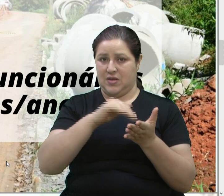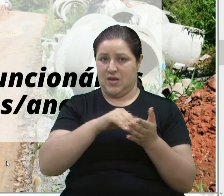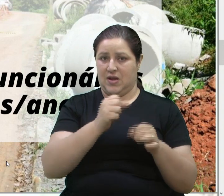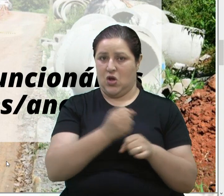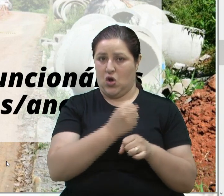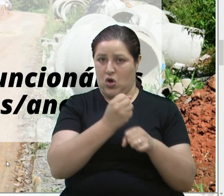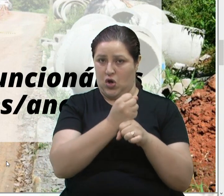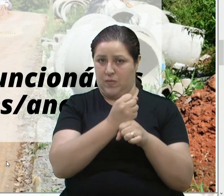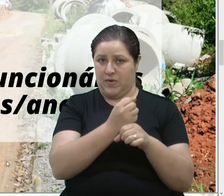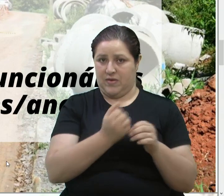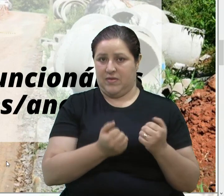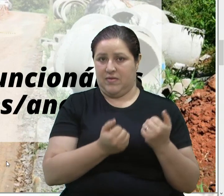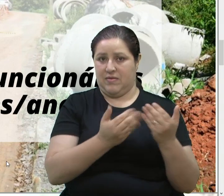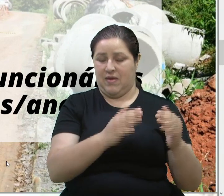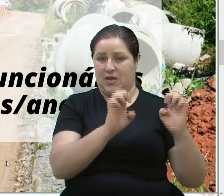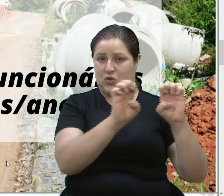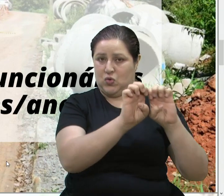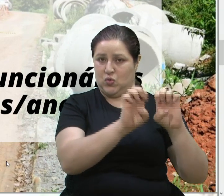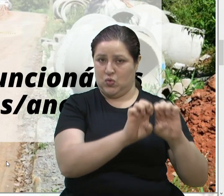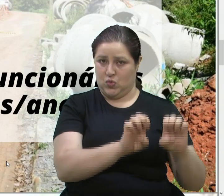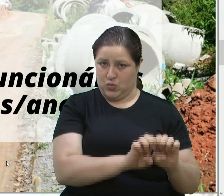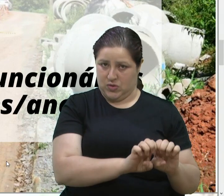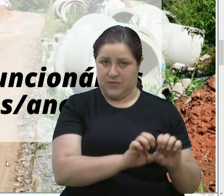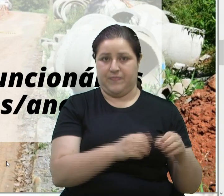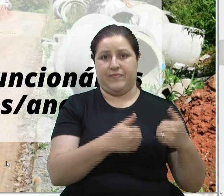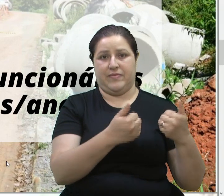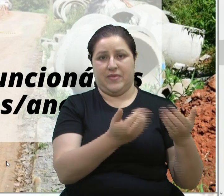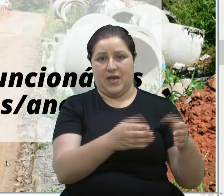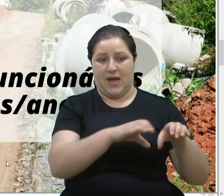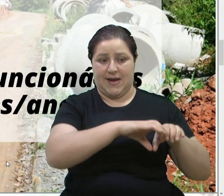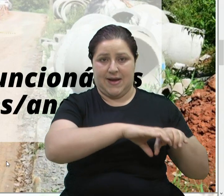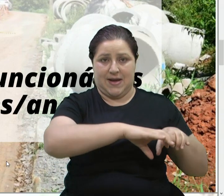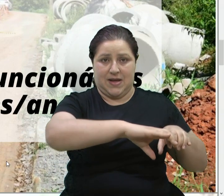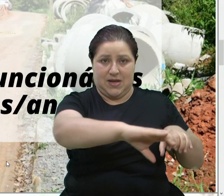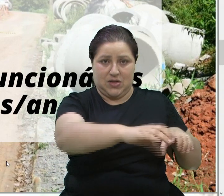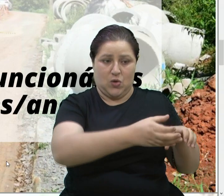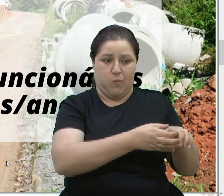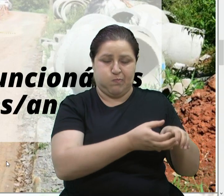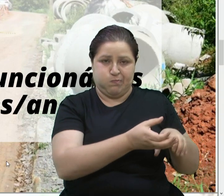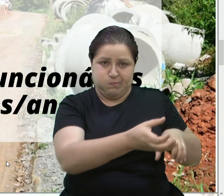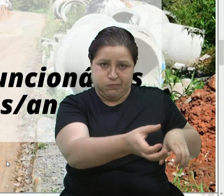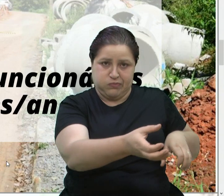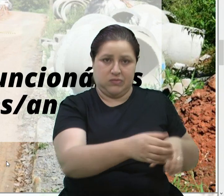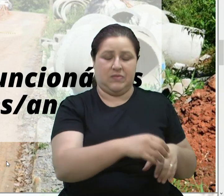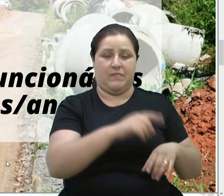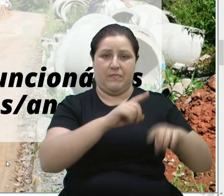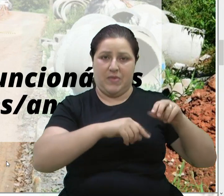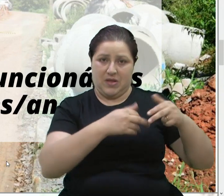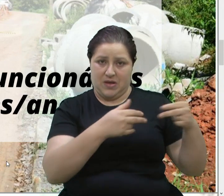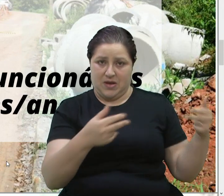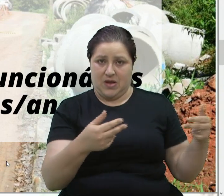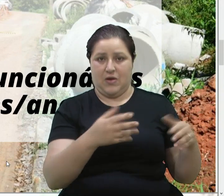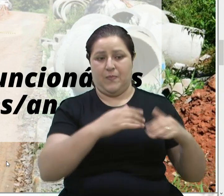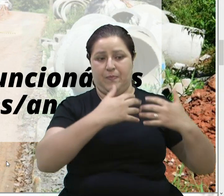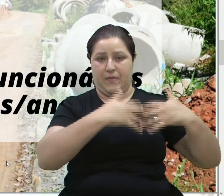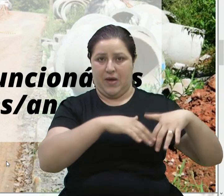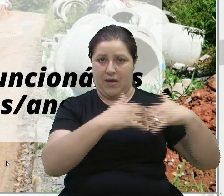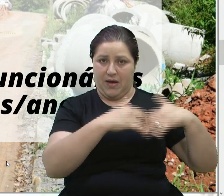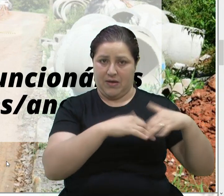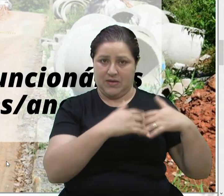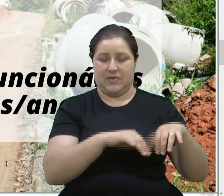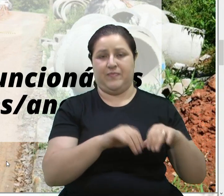ela disponibiliza a estrutura, os canos, os insumos, os maquinários, mais de